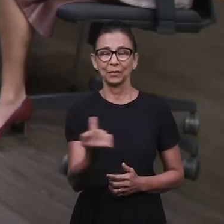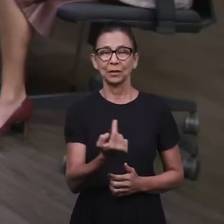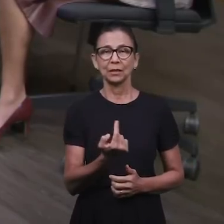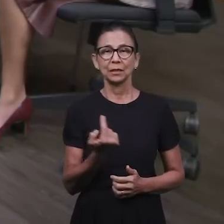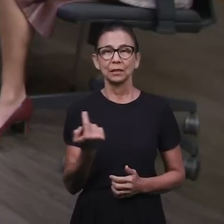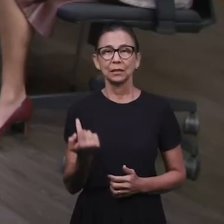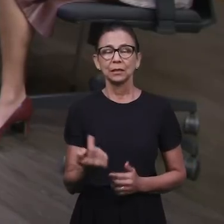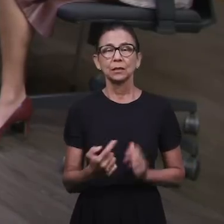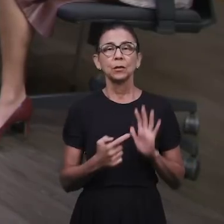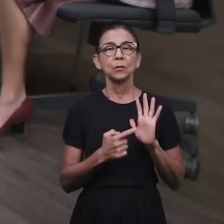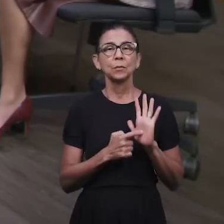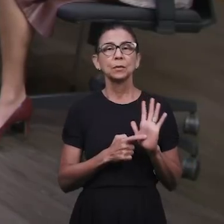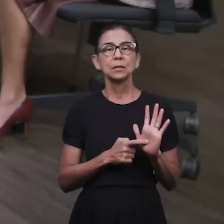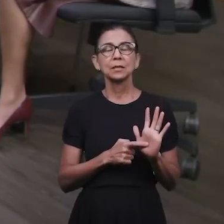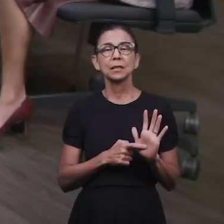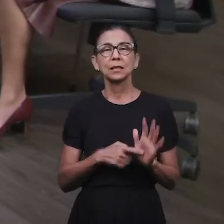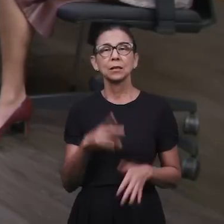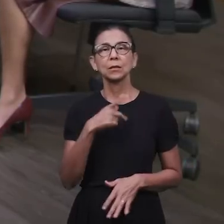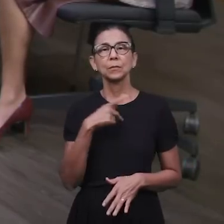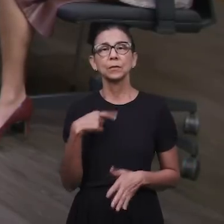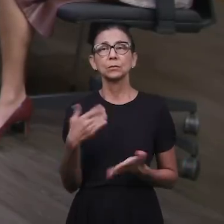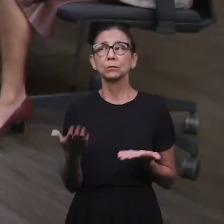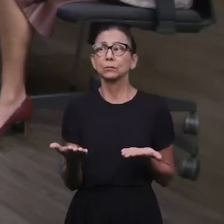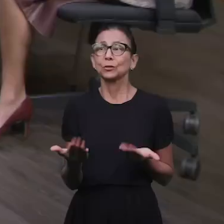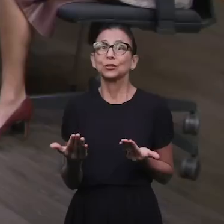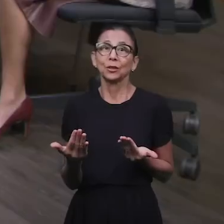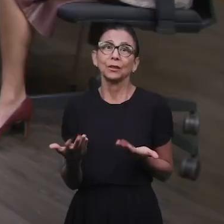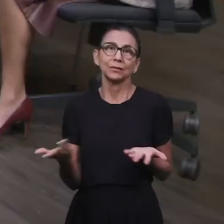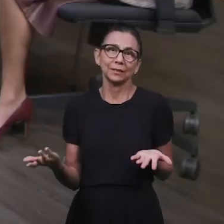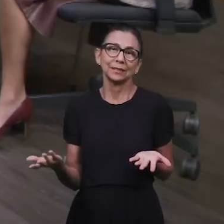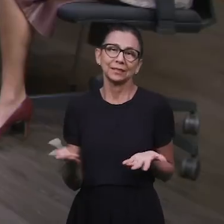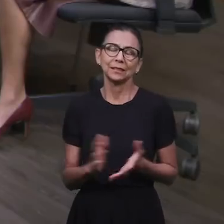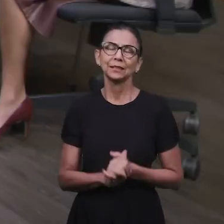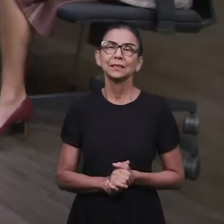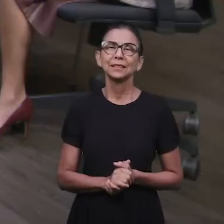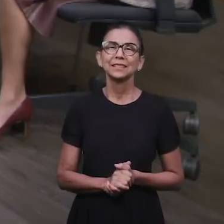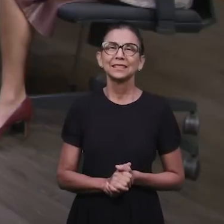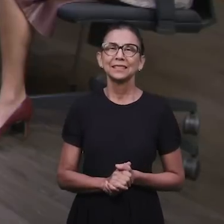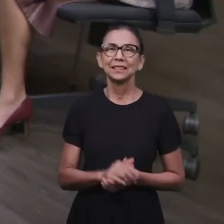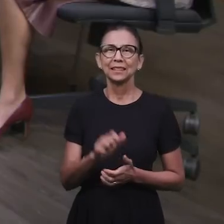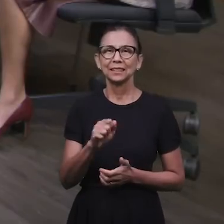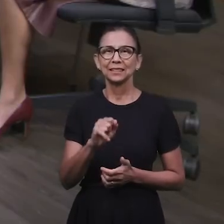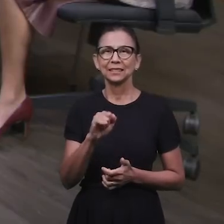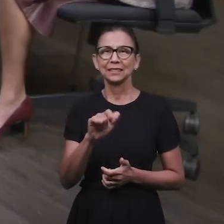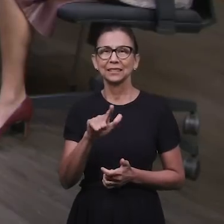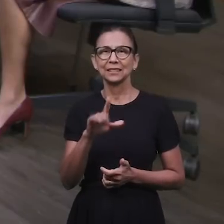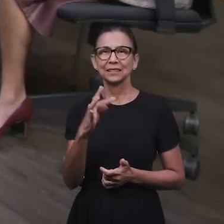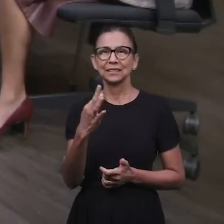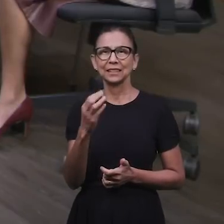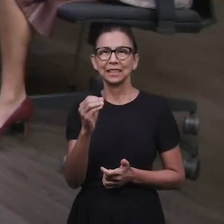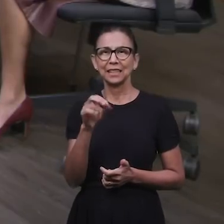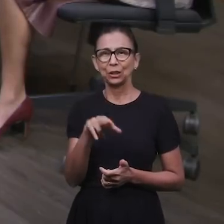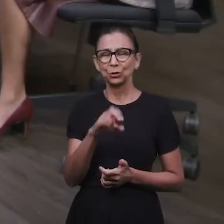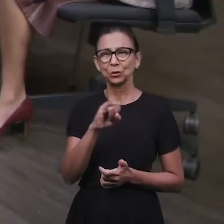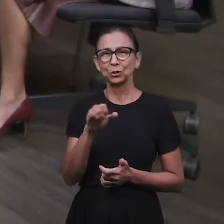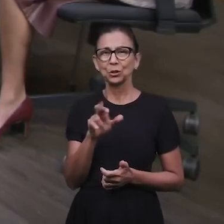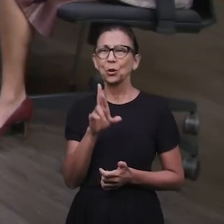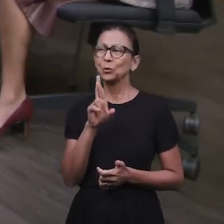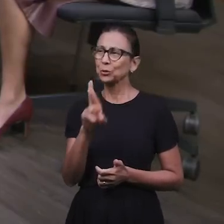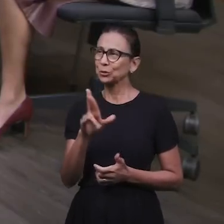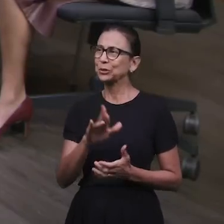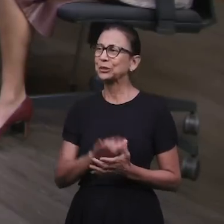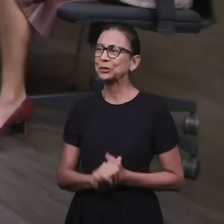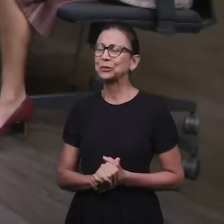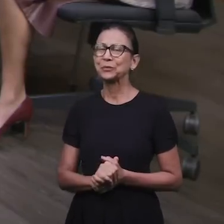Amém. Deixa eu apresentar o jovem pastor, né? Eu sempre falo isso, tem um jovem pastor, pastor Ailton Júnior. Glória a Deus. Pai seu,